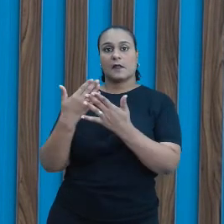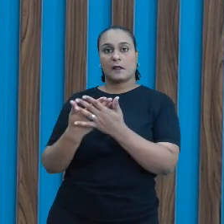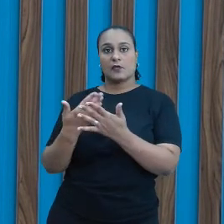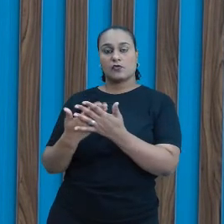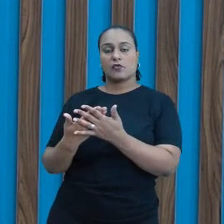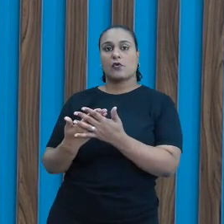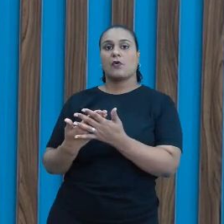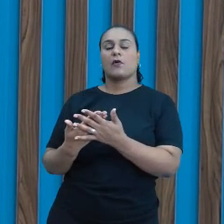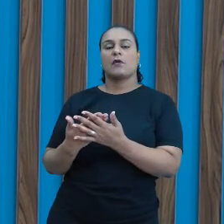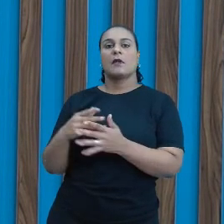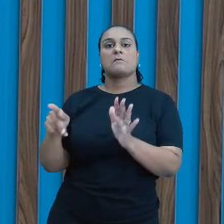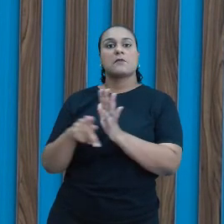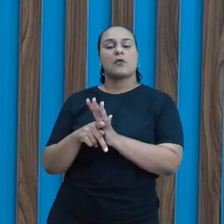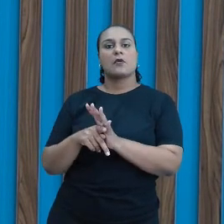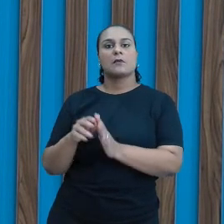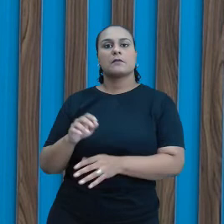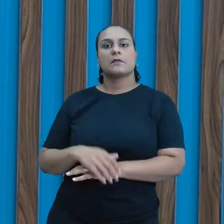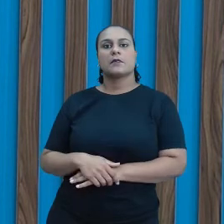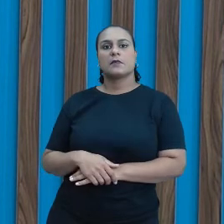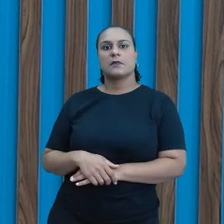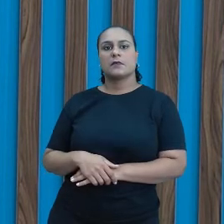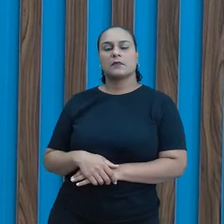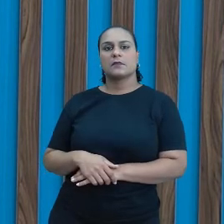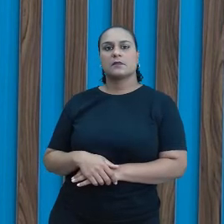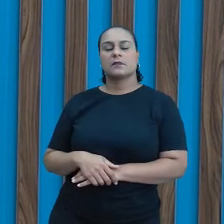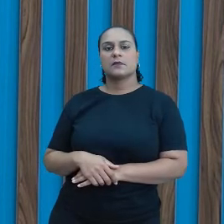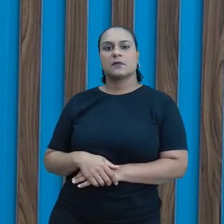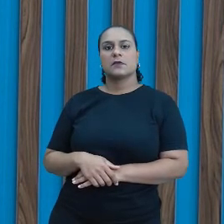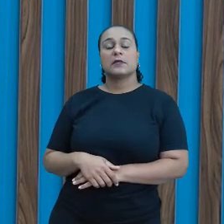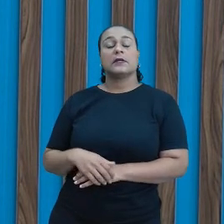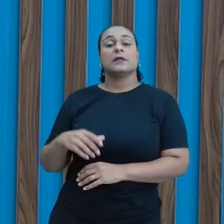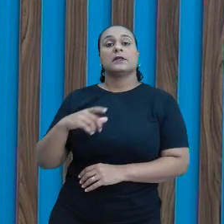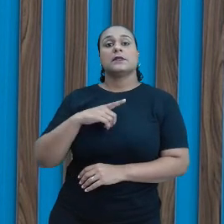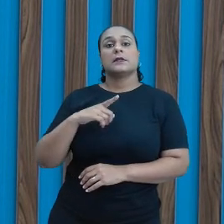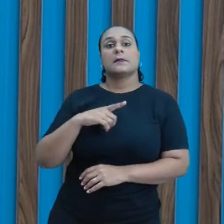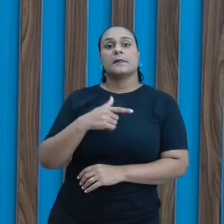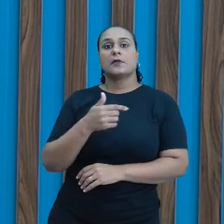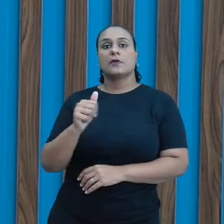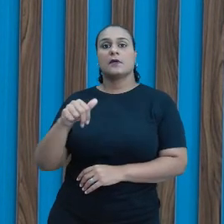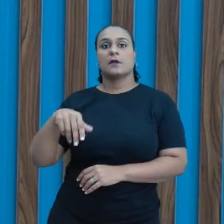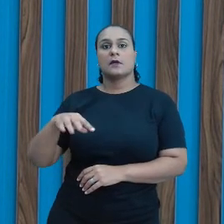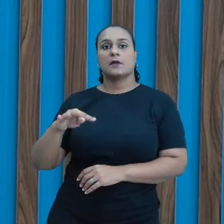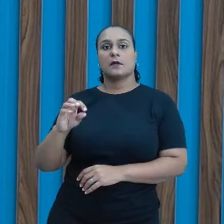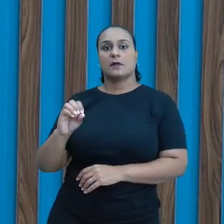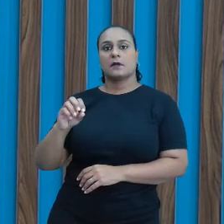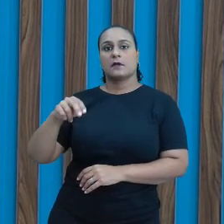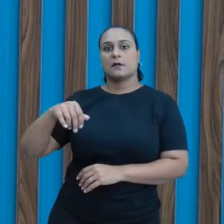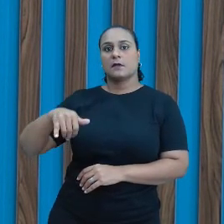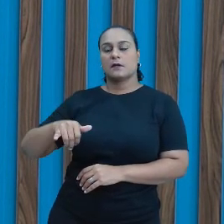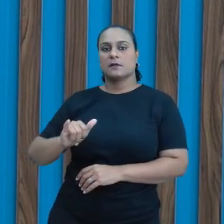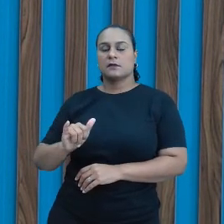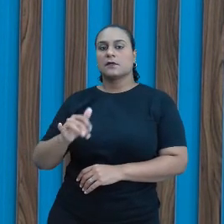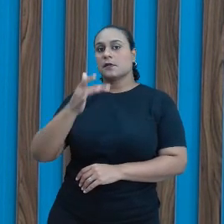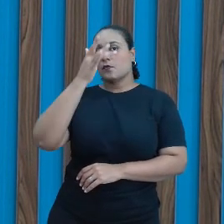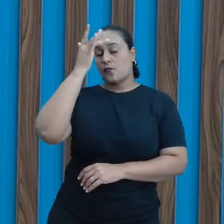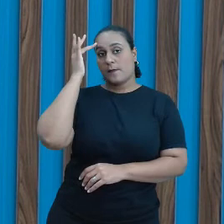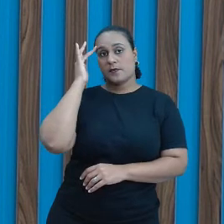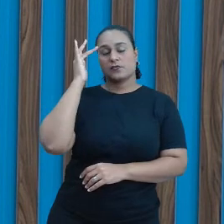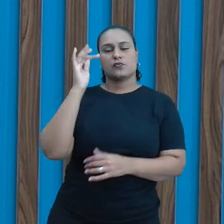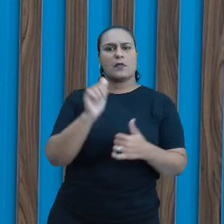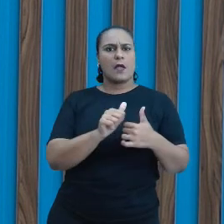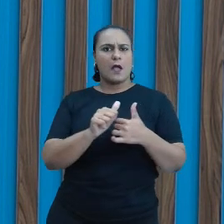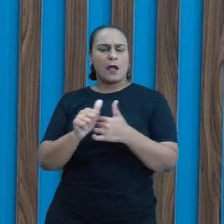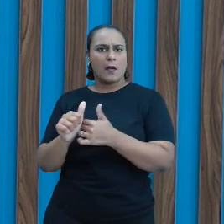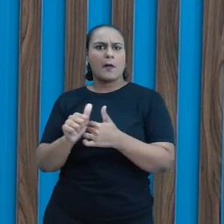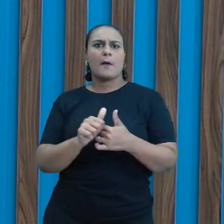ele, né, faz parte, ele é do Divino Espírito Santo. Depois chegou o Anthony também aqui, então estava o pessoal acompanhando a aula e até então não